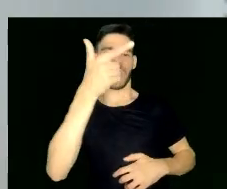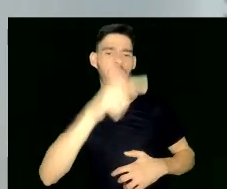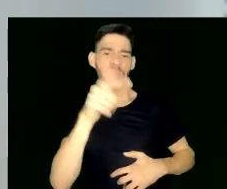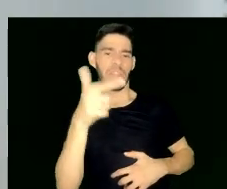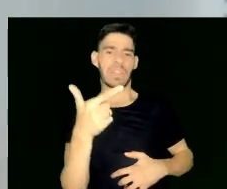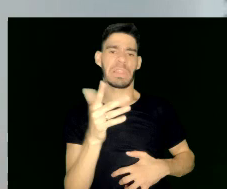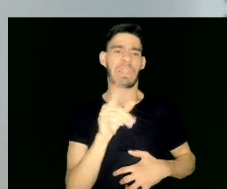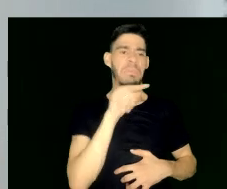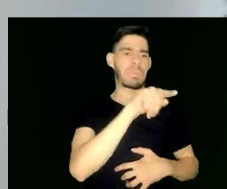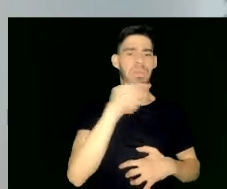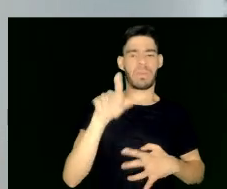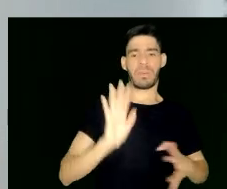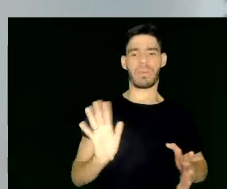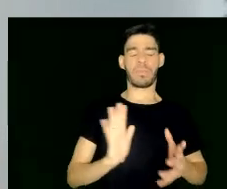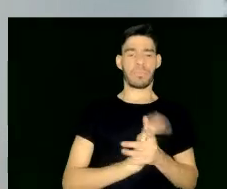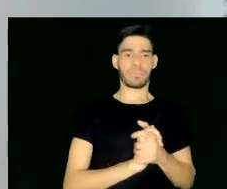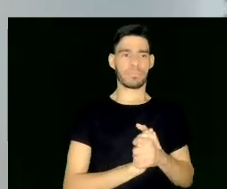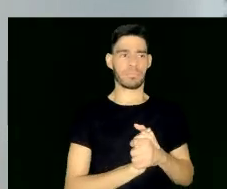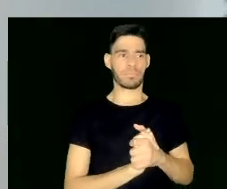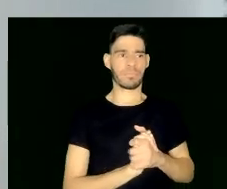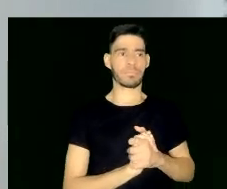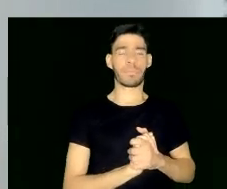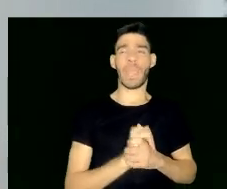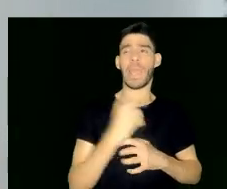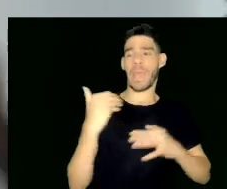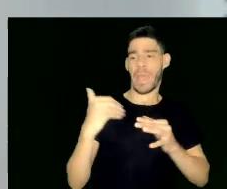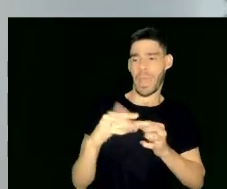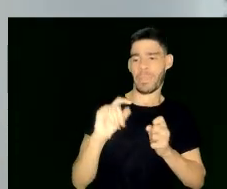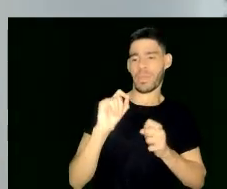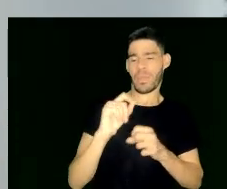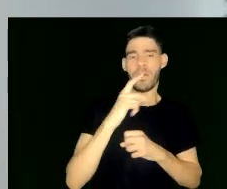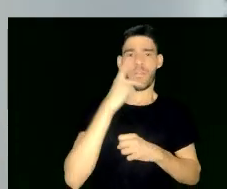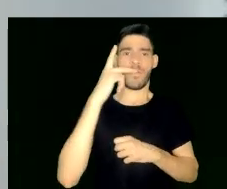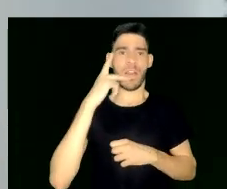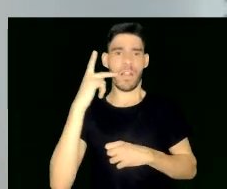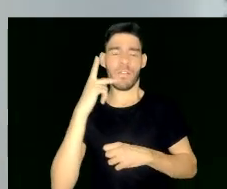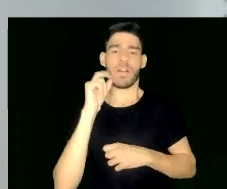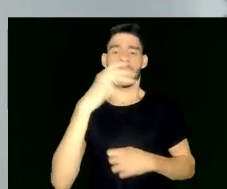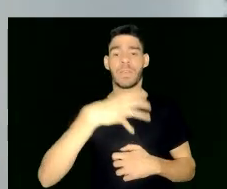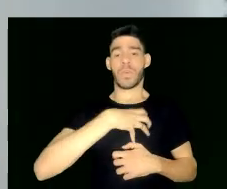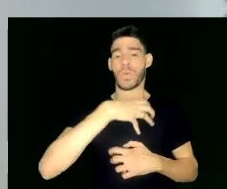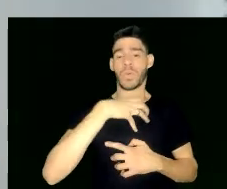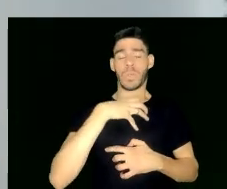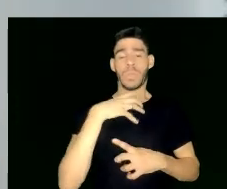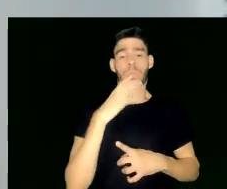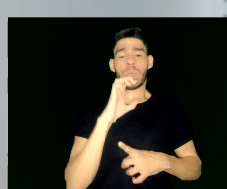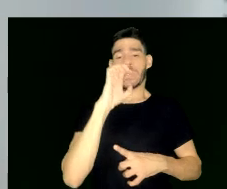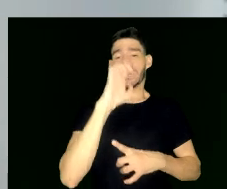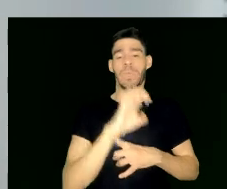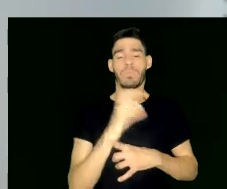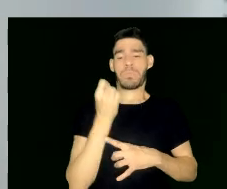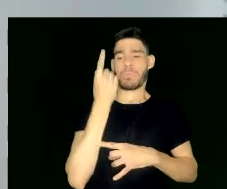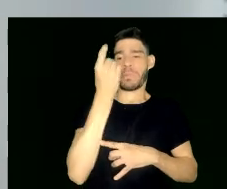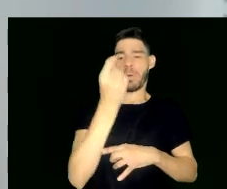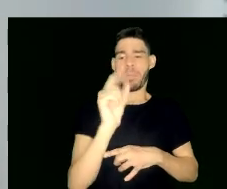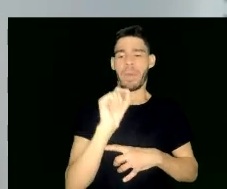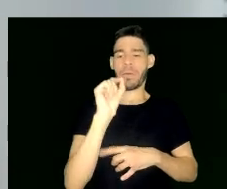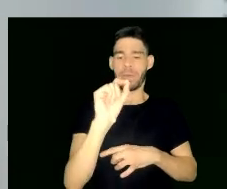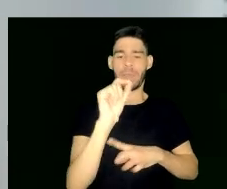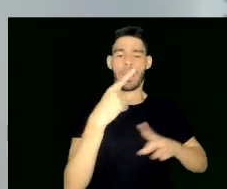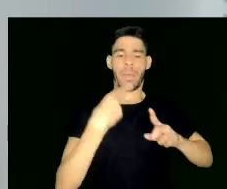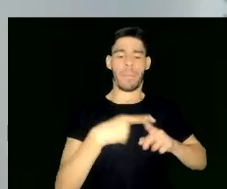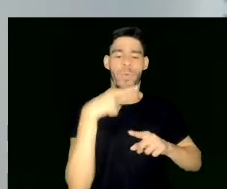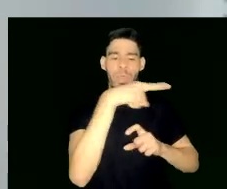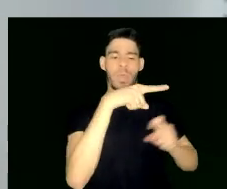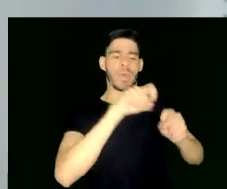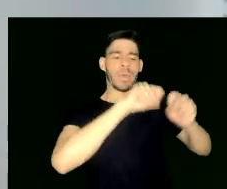haverá dinheiro para isso, para aquilo, como criando, portanto, por esses argumentos, uma situação de estado de exceção e